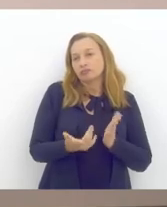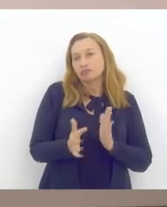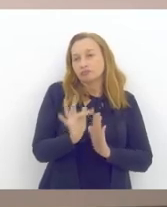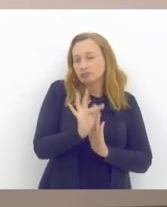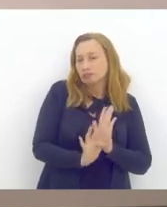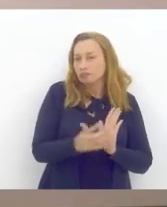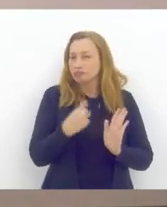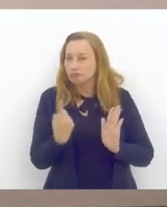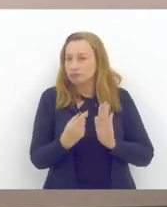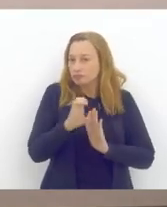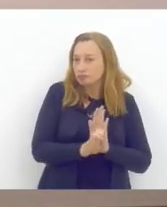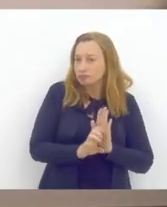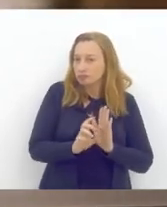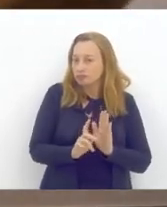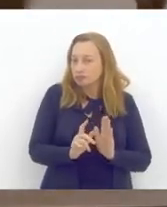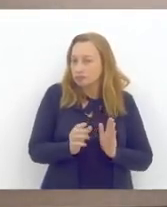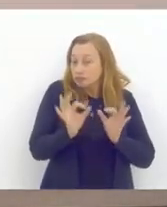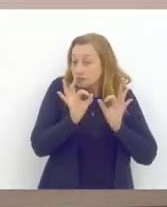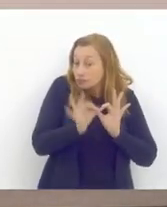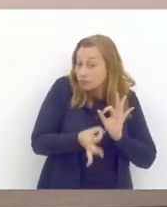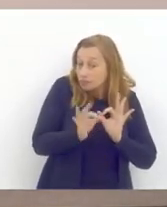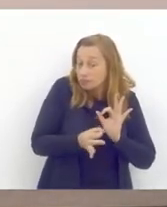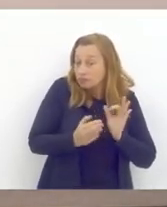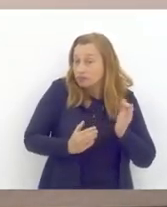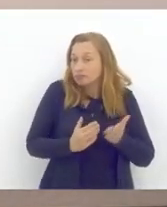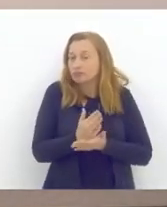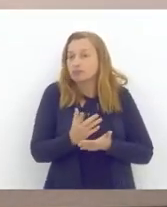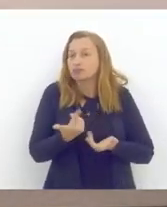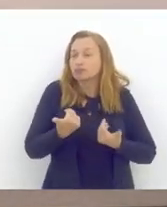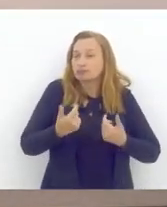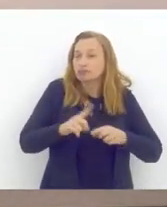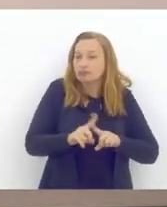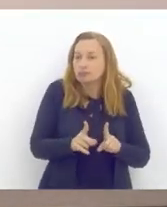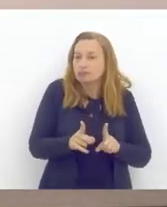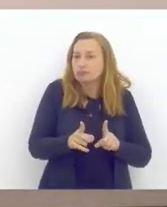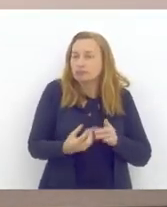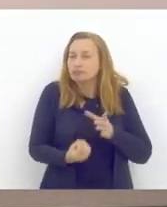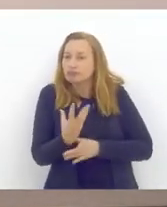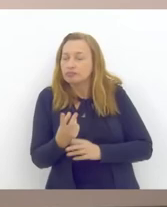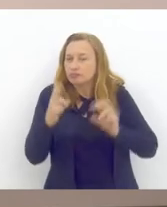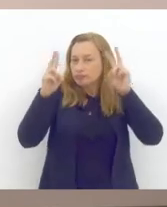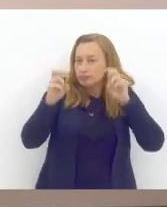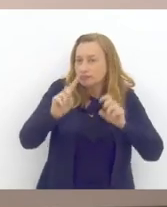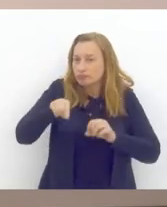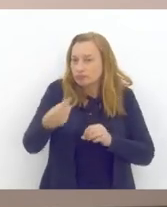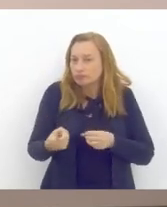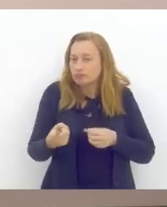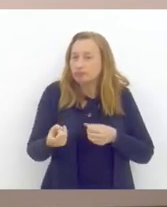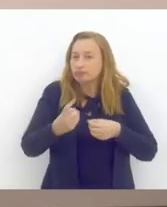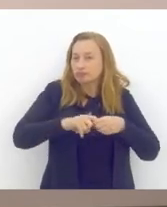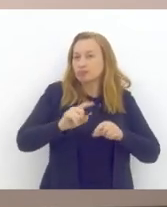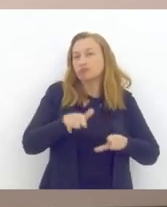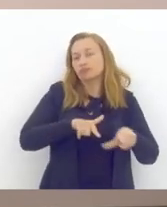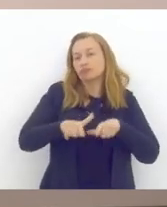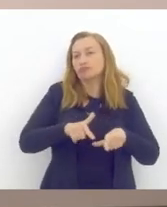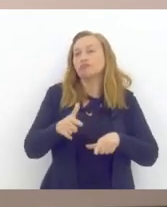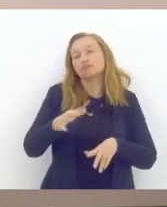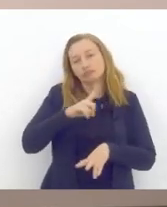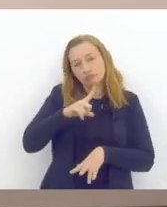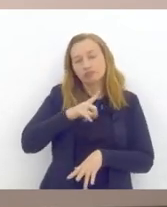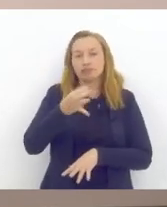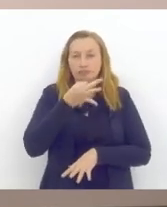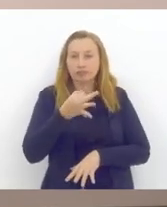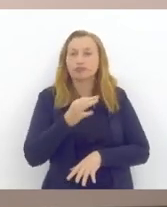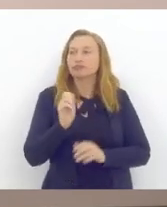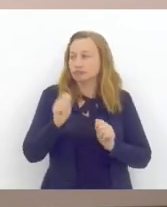seja exatamente incorporado, mas é para plantar um tema no projeto, né? E aí depois a gente retrabalha. Então, se tiverem sugestões,